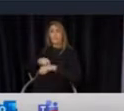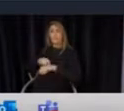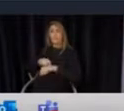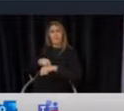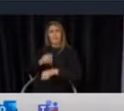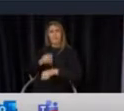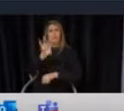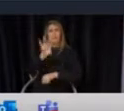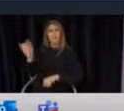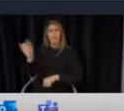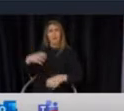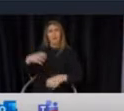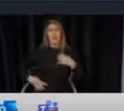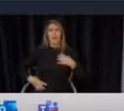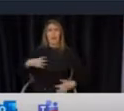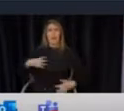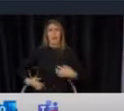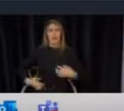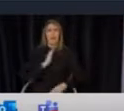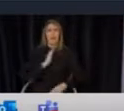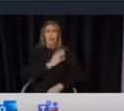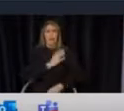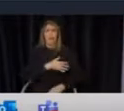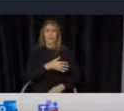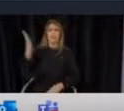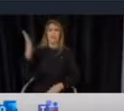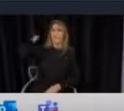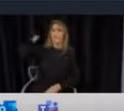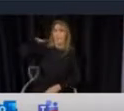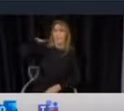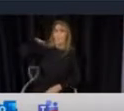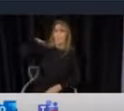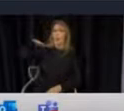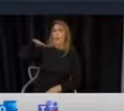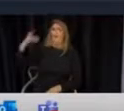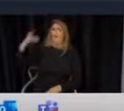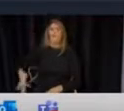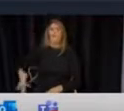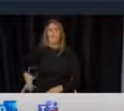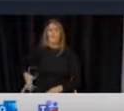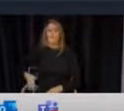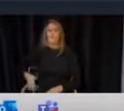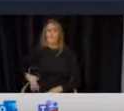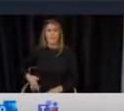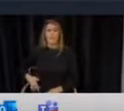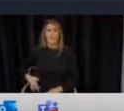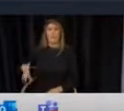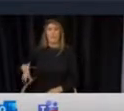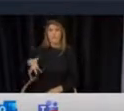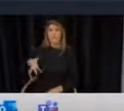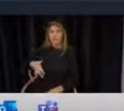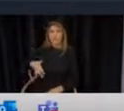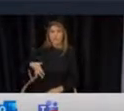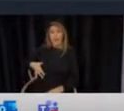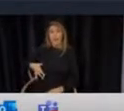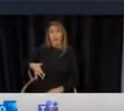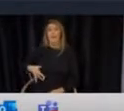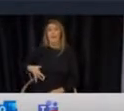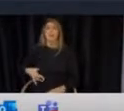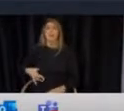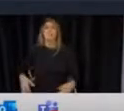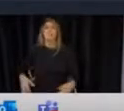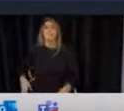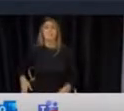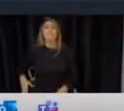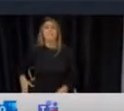Então, coração e pulmão, depois que é retirado do doador, eles têm até 6 horas para serem transplantados. O